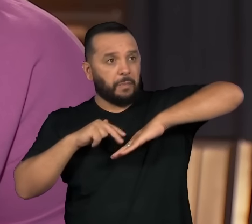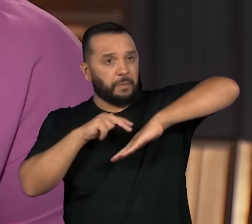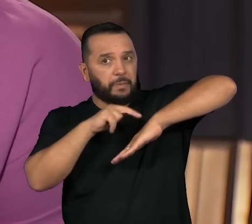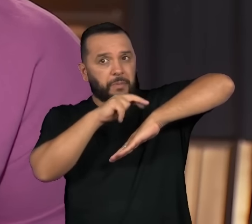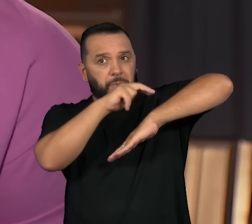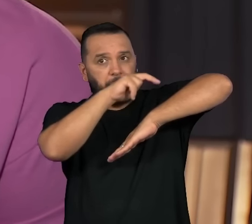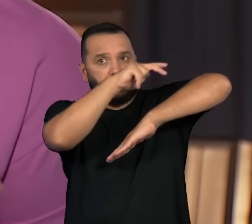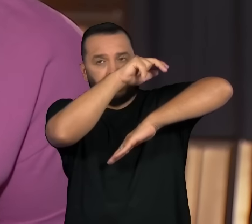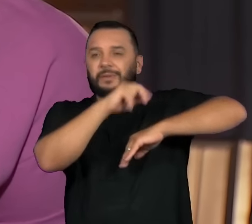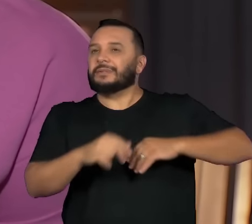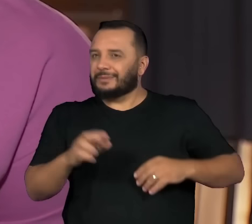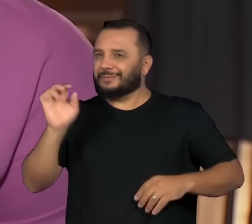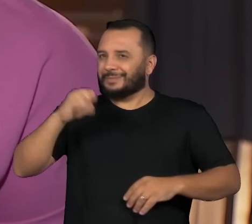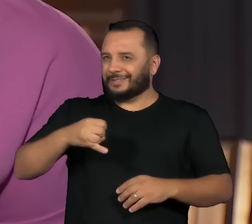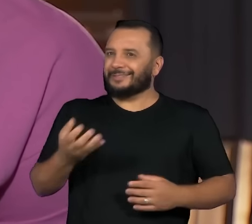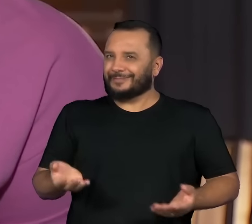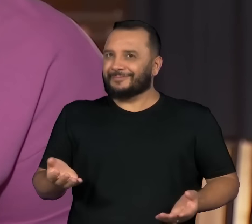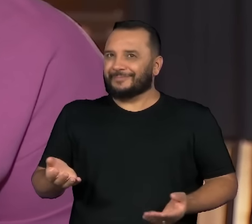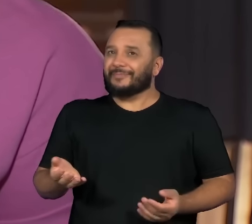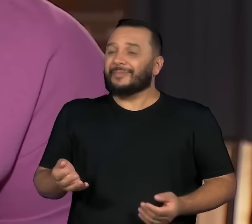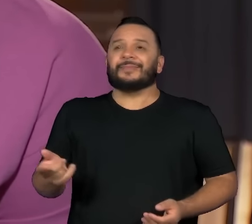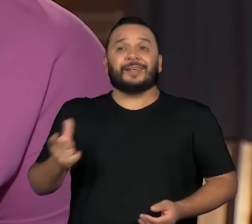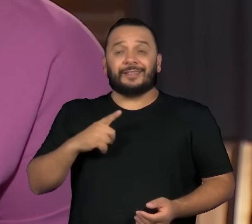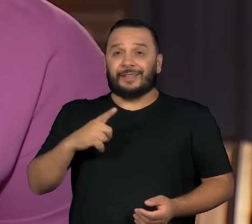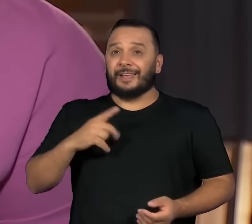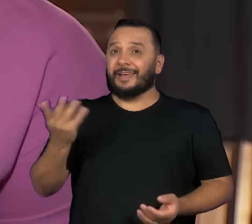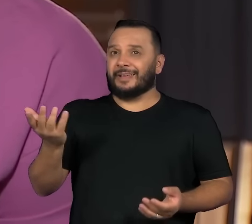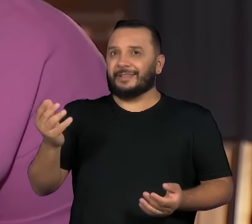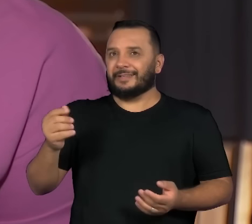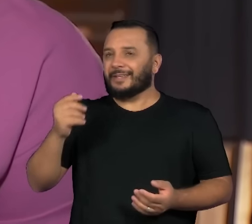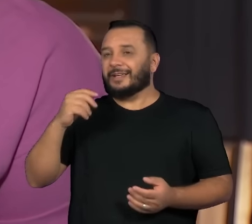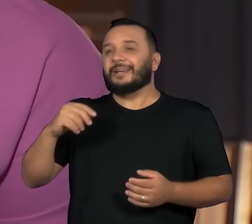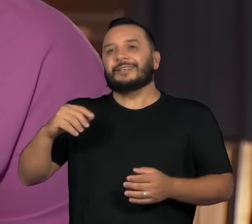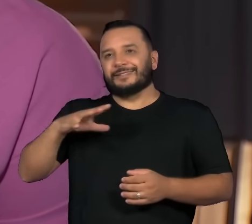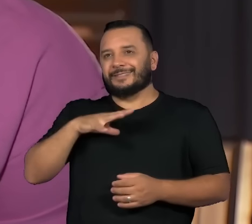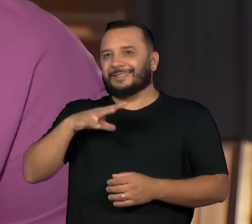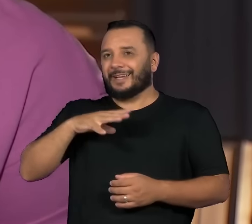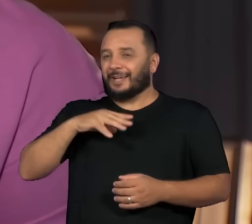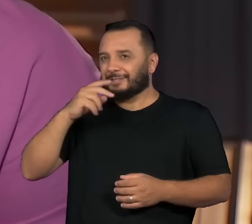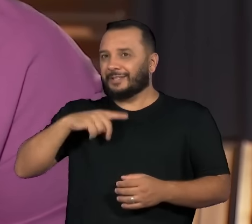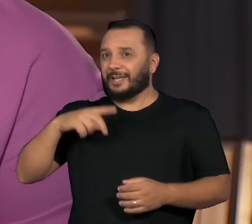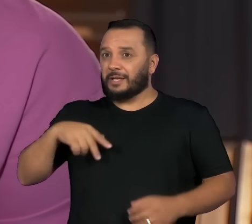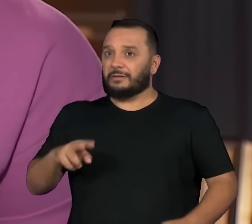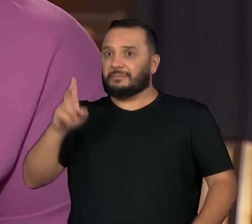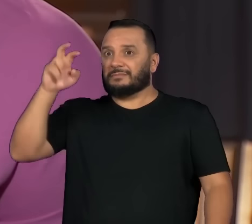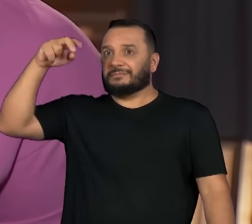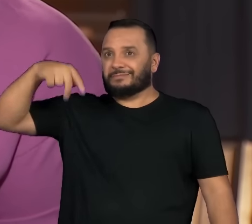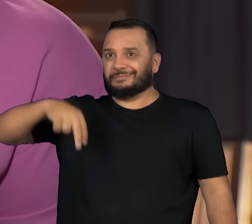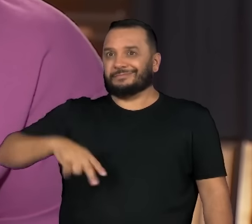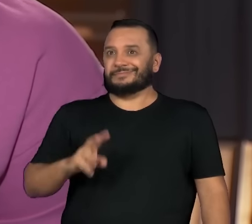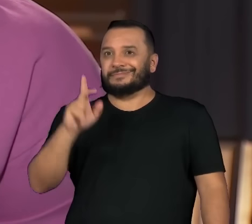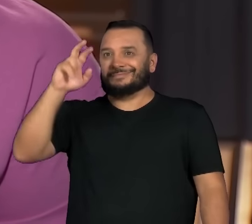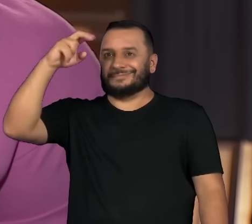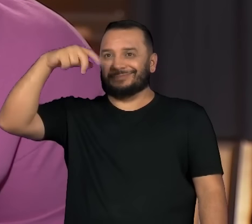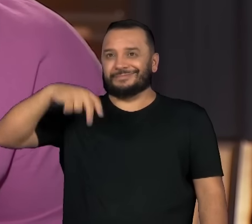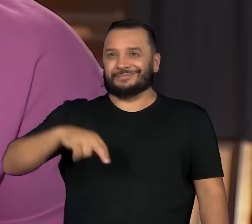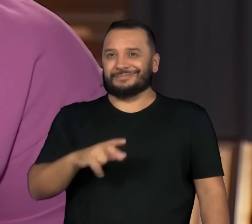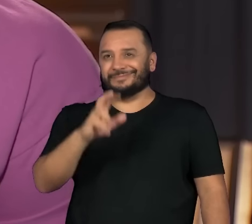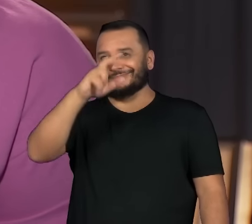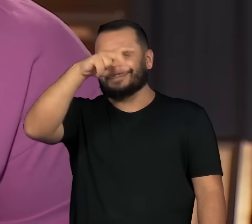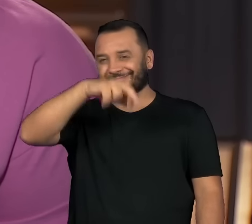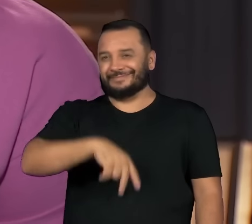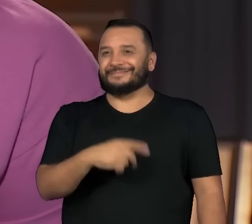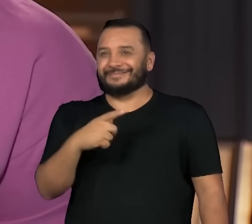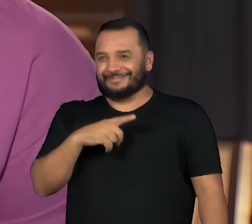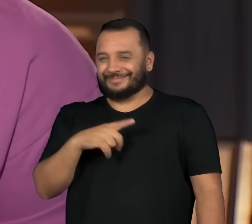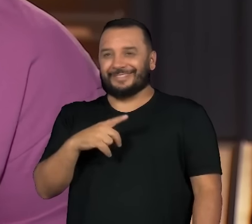Morro. É uma cidade que tem... Ela vai fazendo assim. Sei. E tem as ladeirinhas lá.